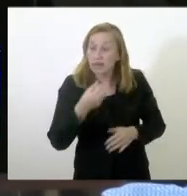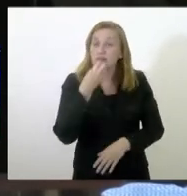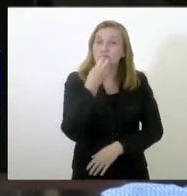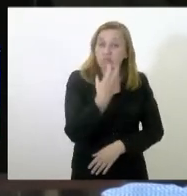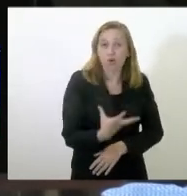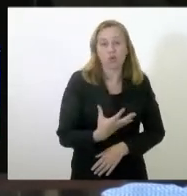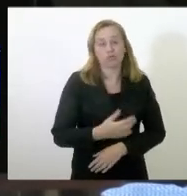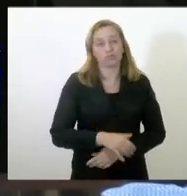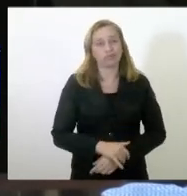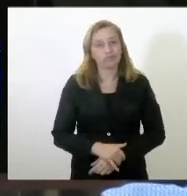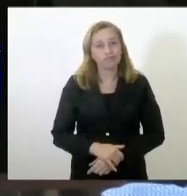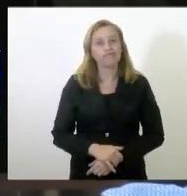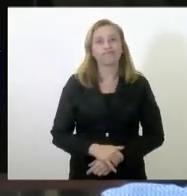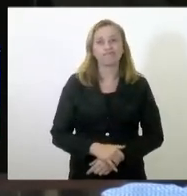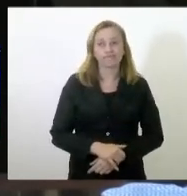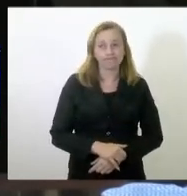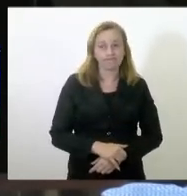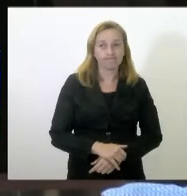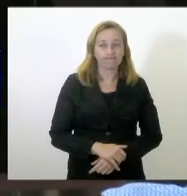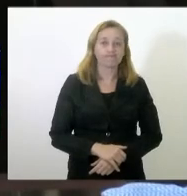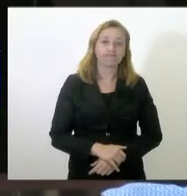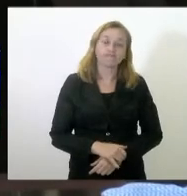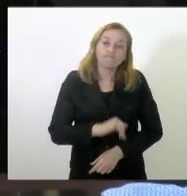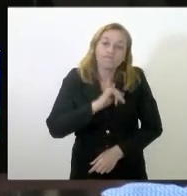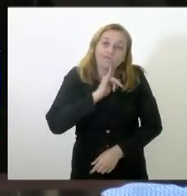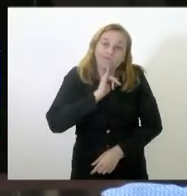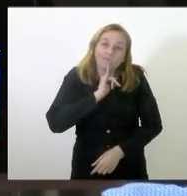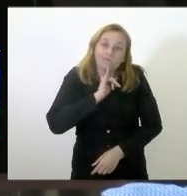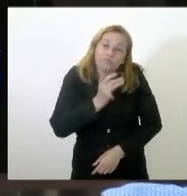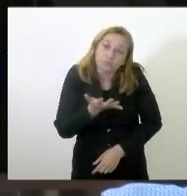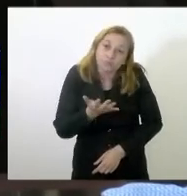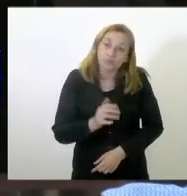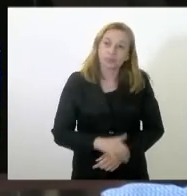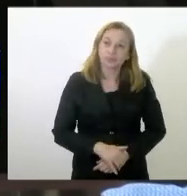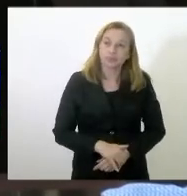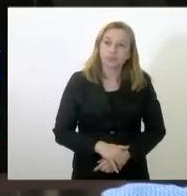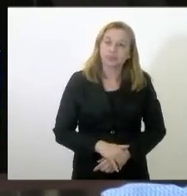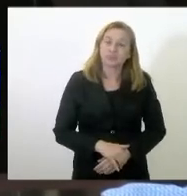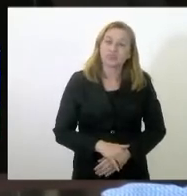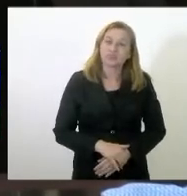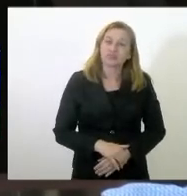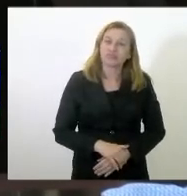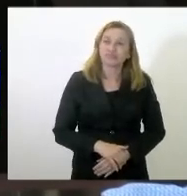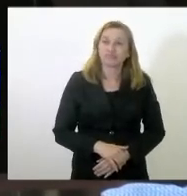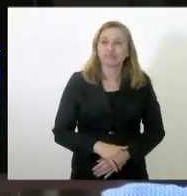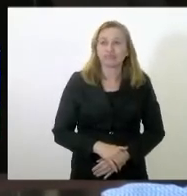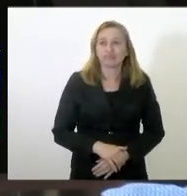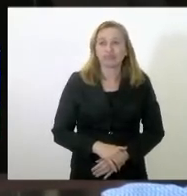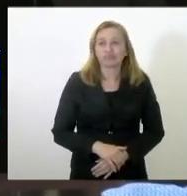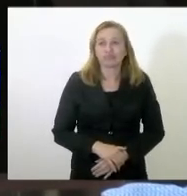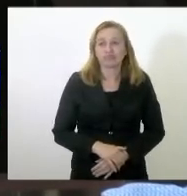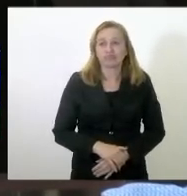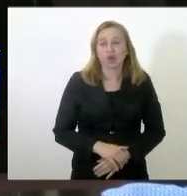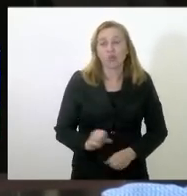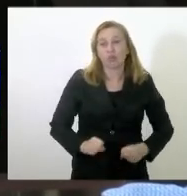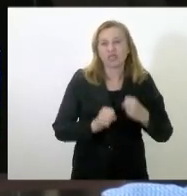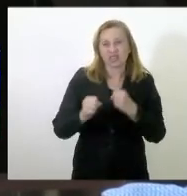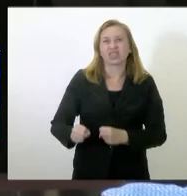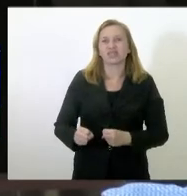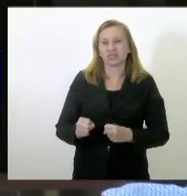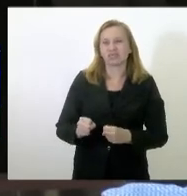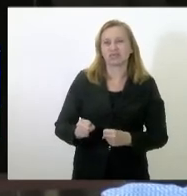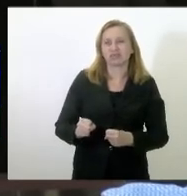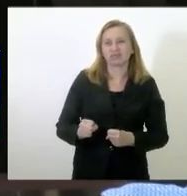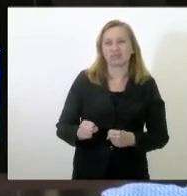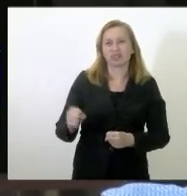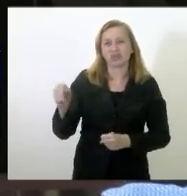envergadura. Só lastimo de ter sido retardado pelo Poder Executivo e,